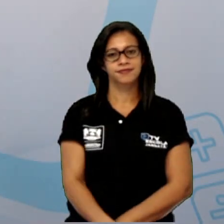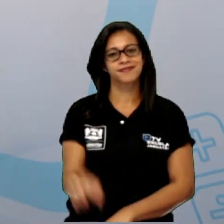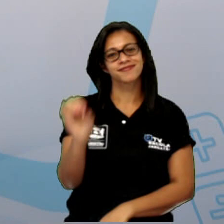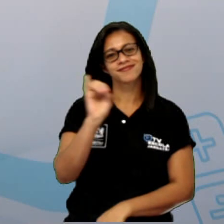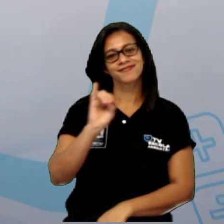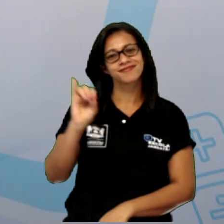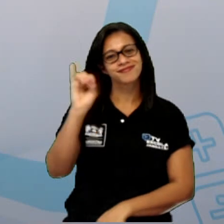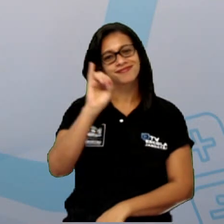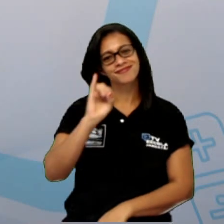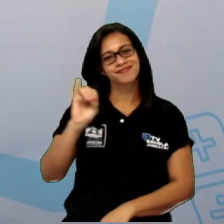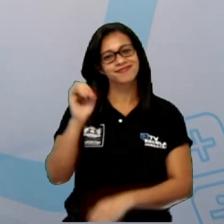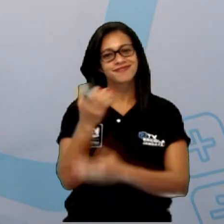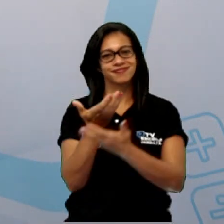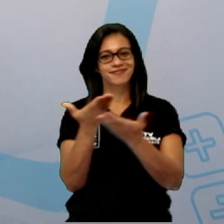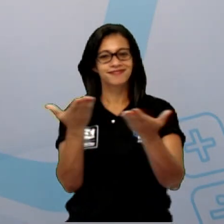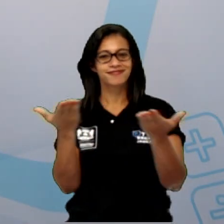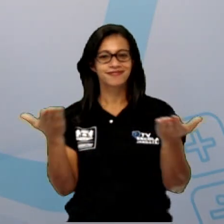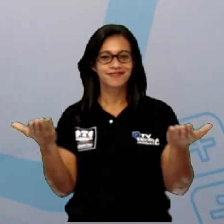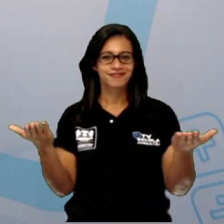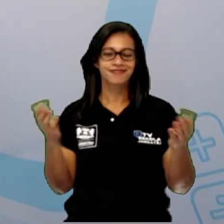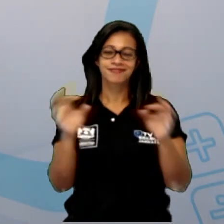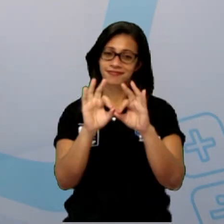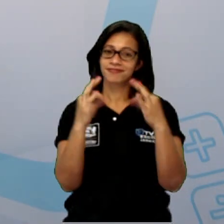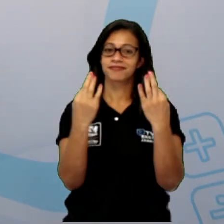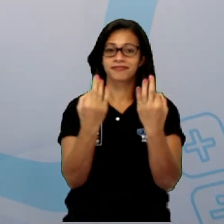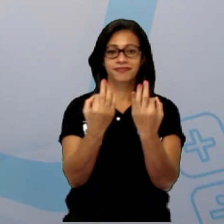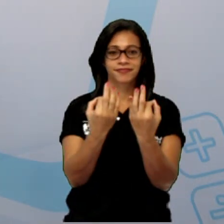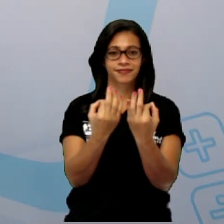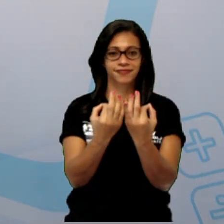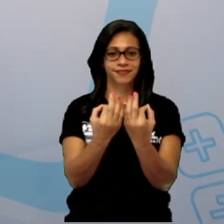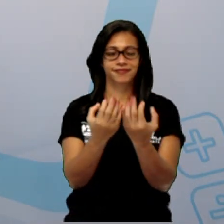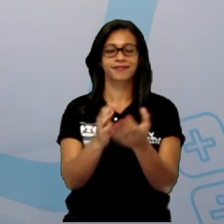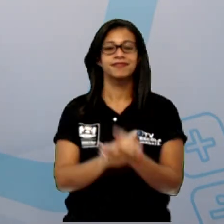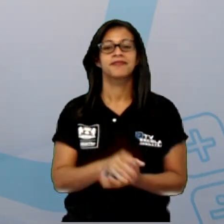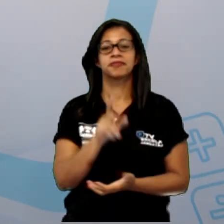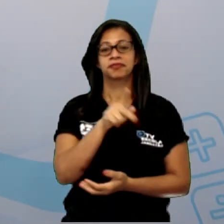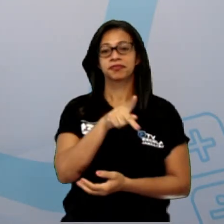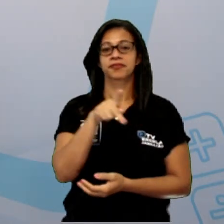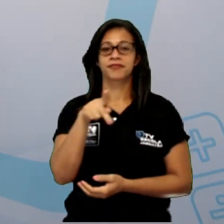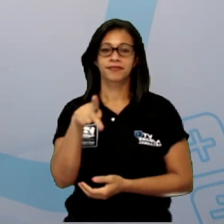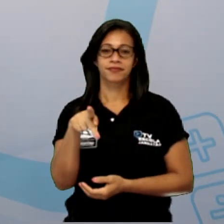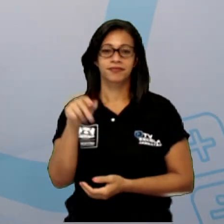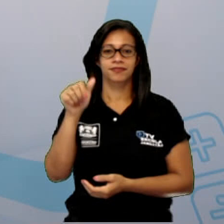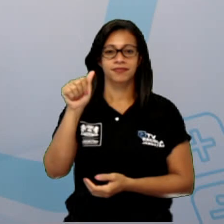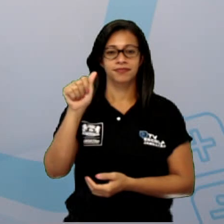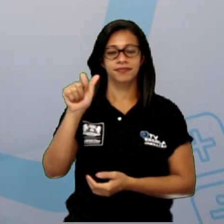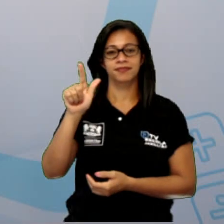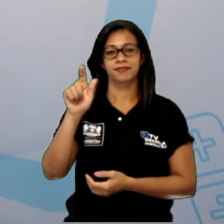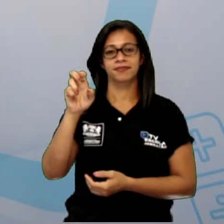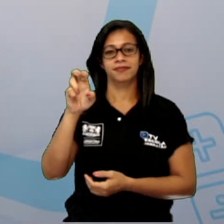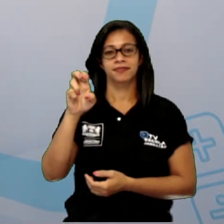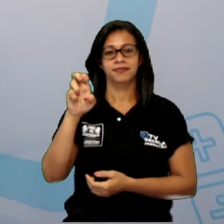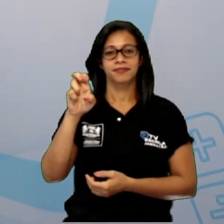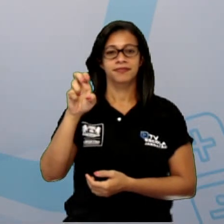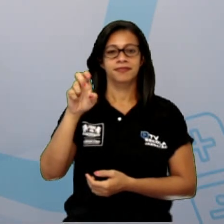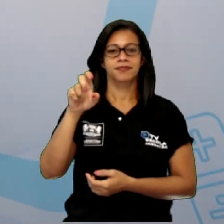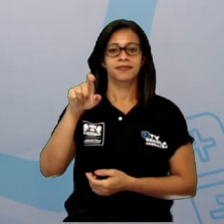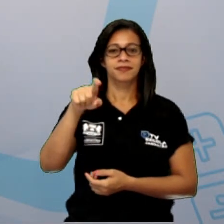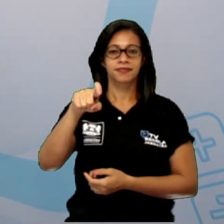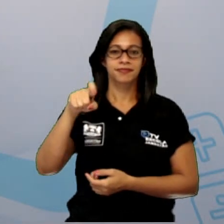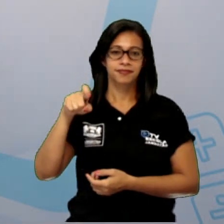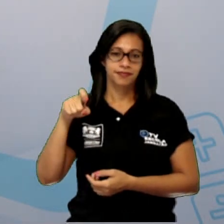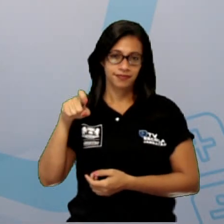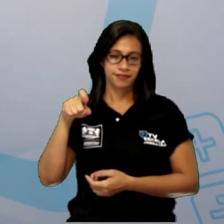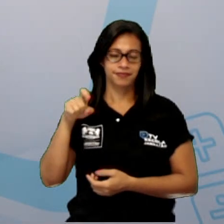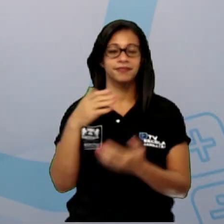Olá, alunos. Olá, familiares. Aqui quem fala com vocês é o professor Alex para mais uma